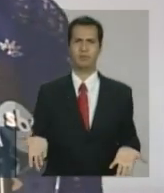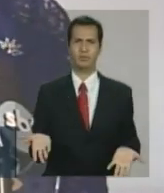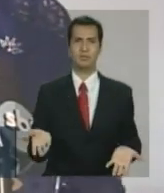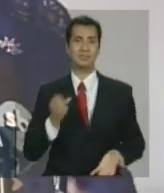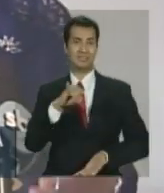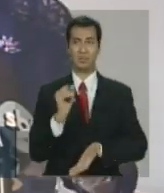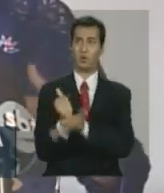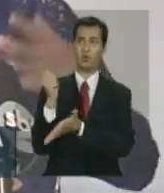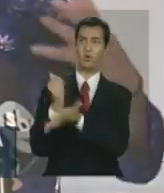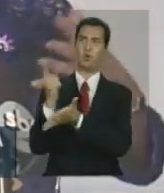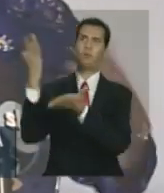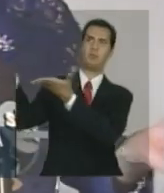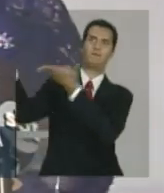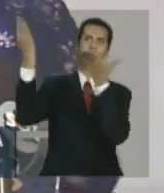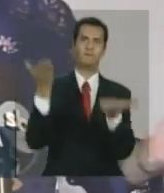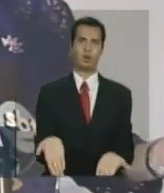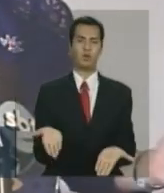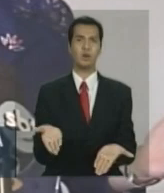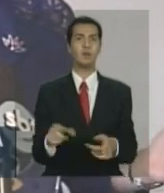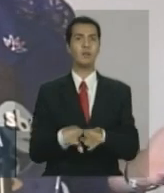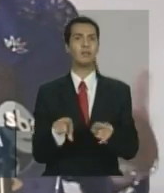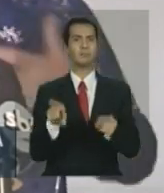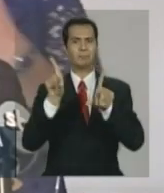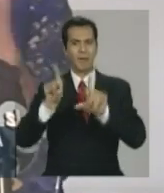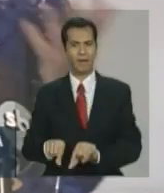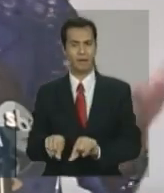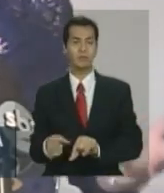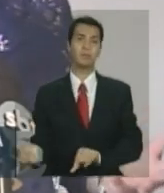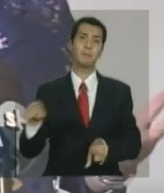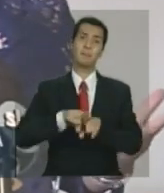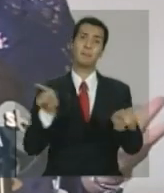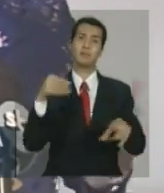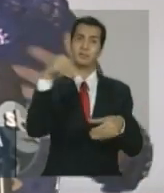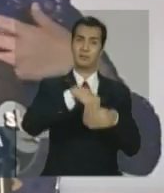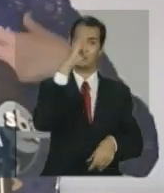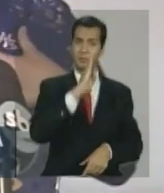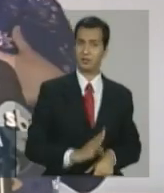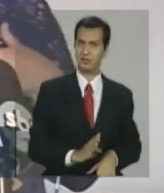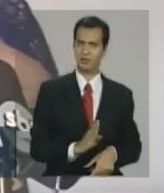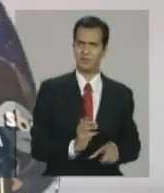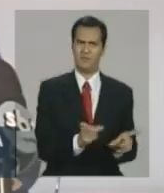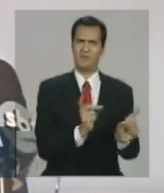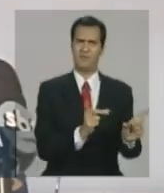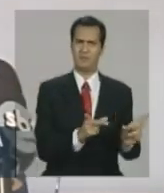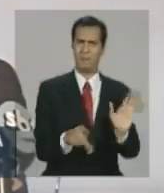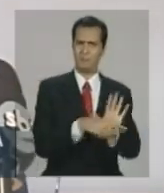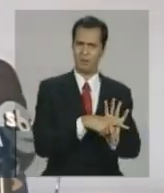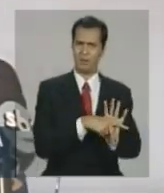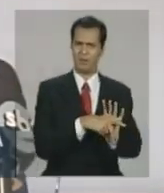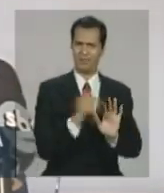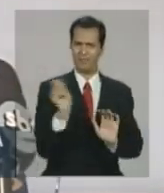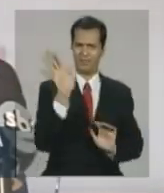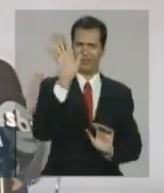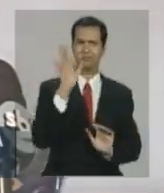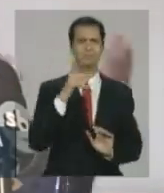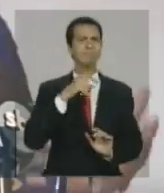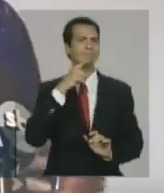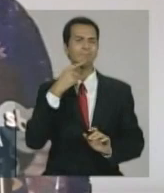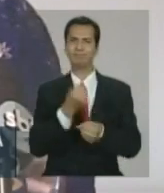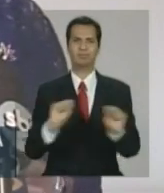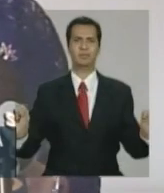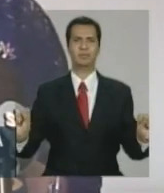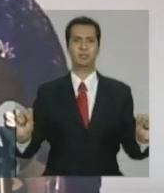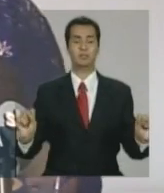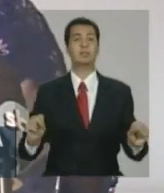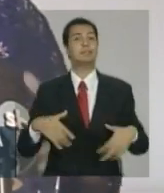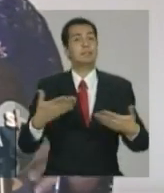importação e tributa o que é produzido aqui. Nenhum país faz isso. Não é trivial, simples, acabar com a